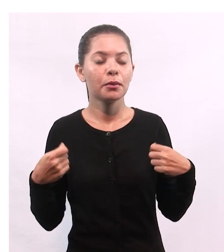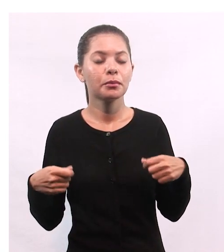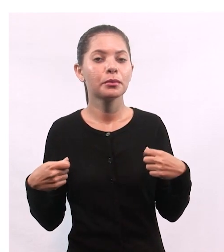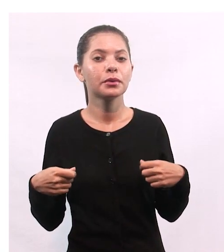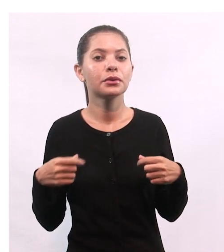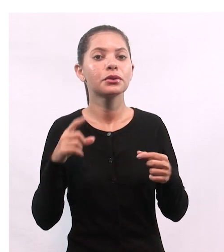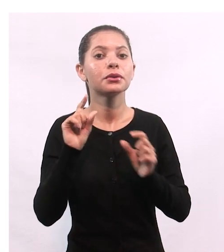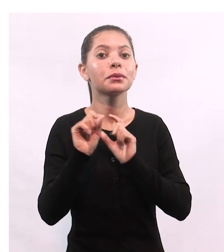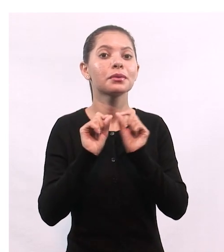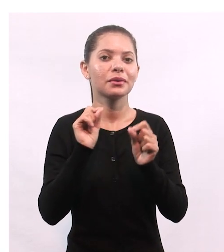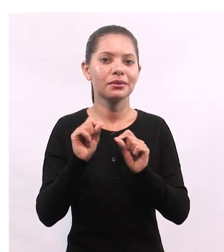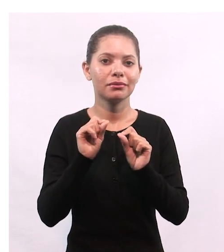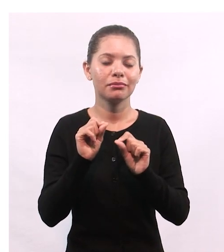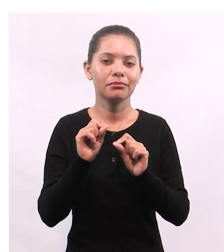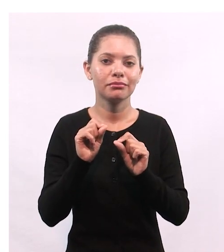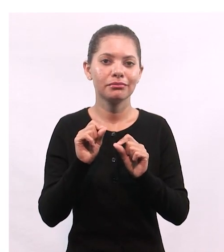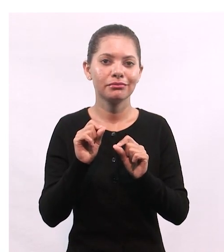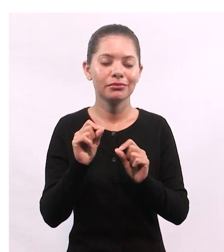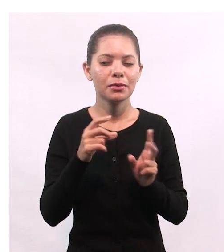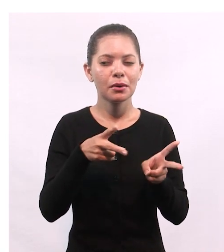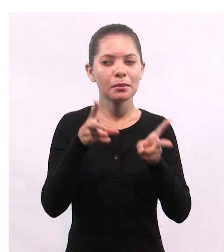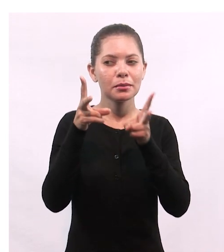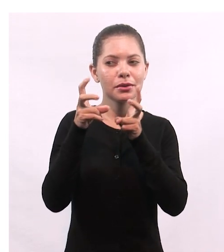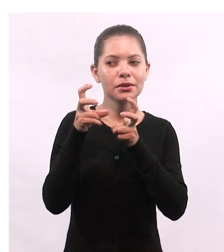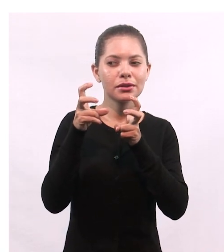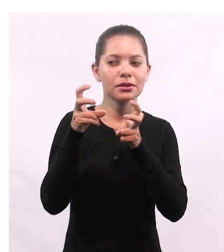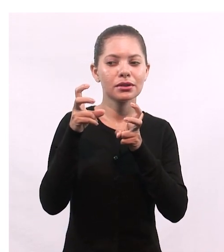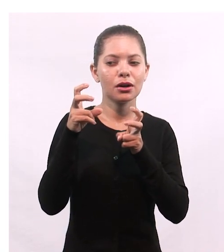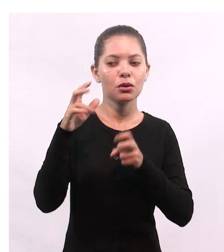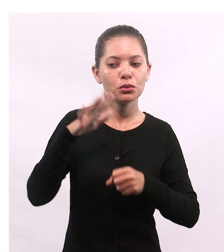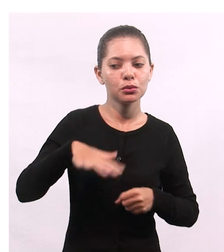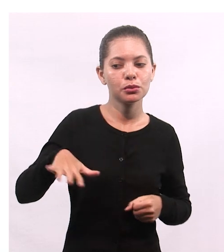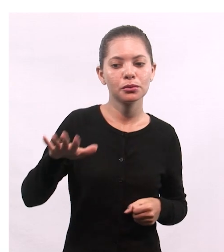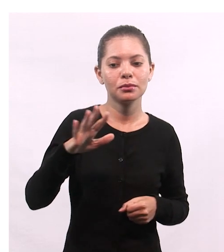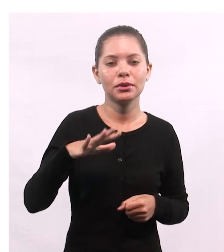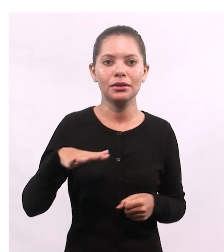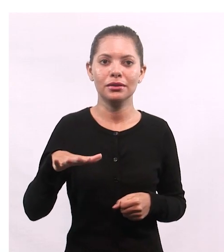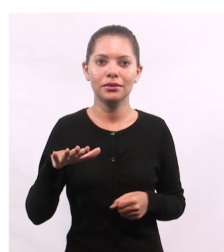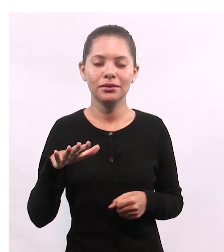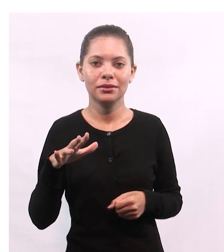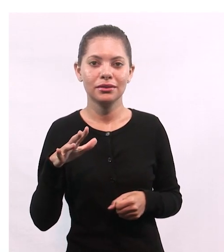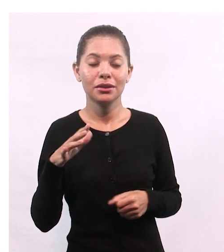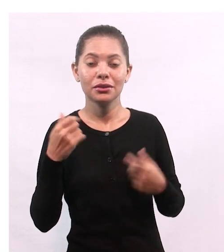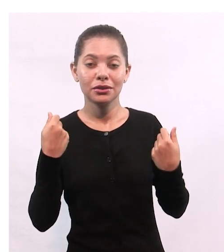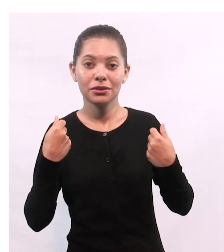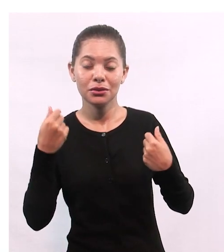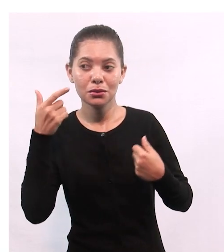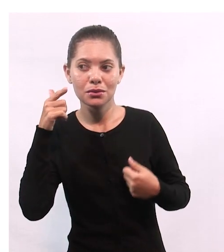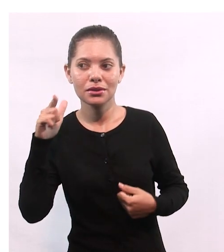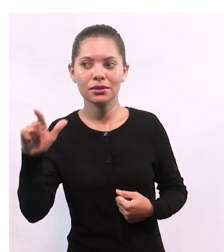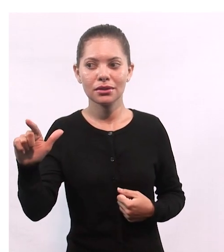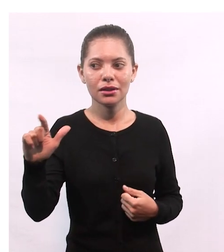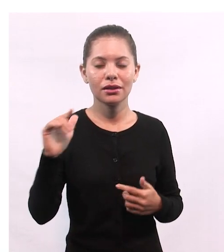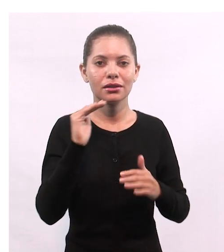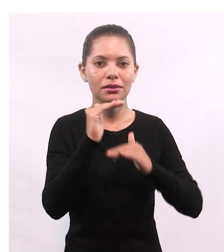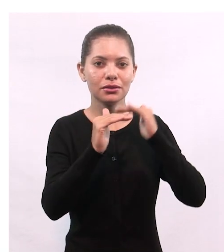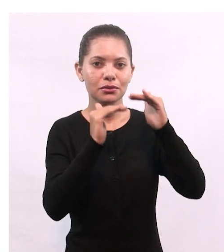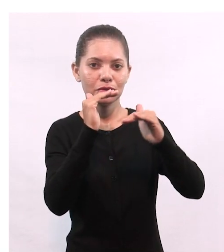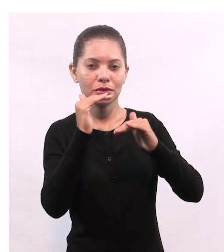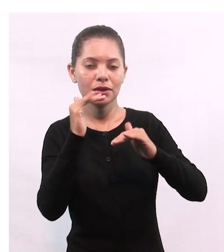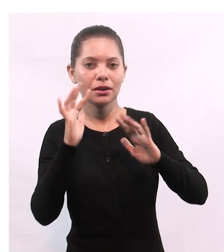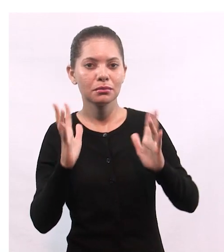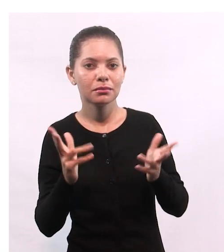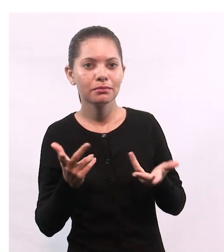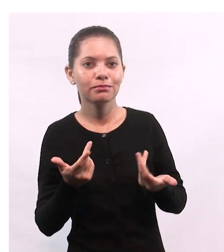permitir a gente a construção de uma percepção espacial. Com isso, a gente consegue desenvolver